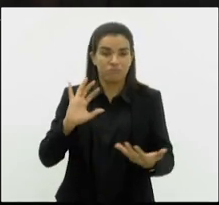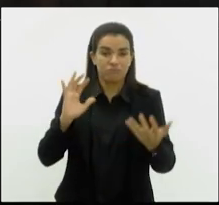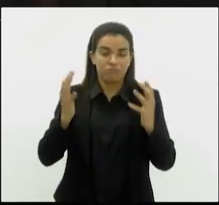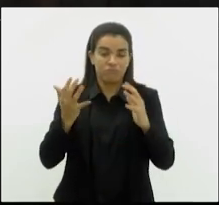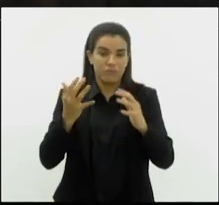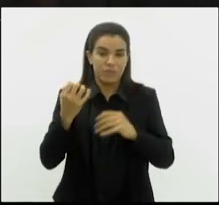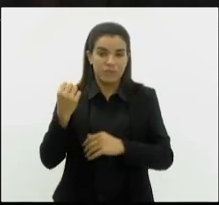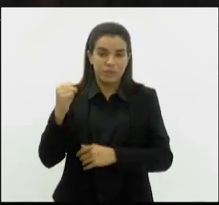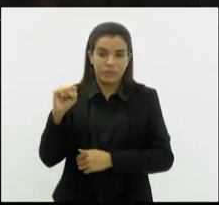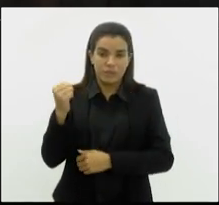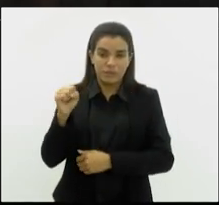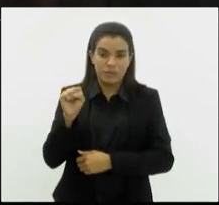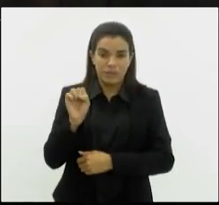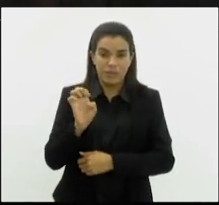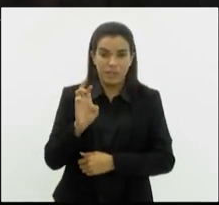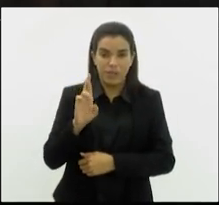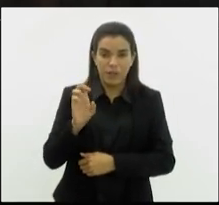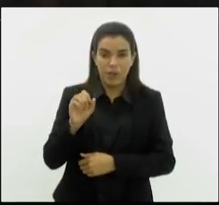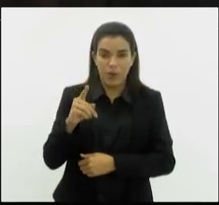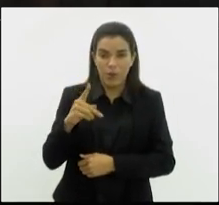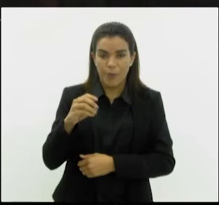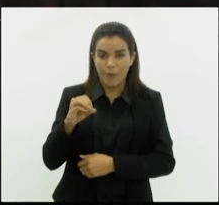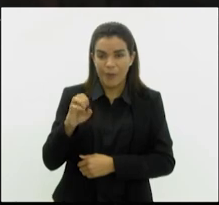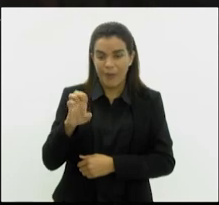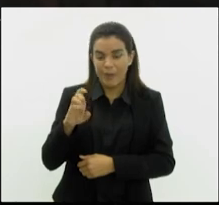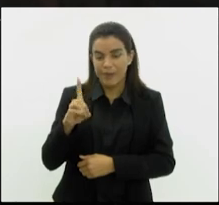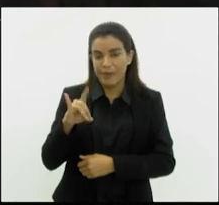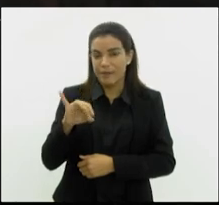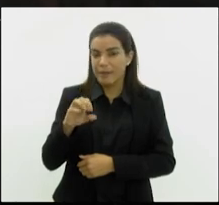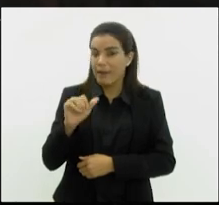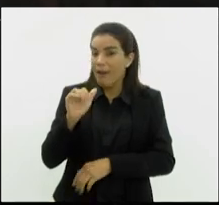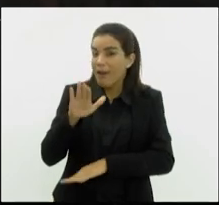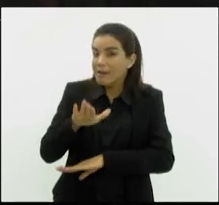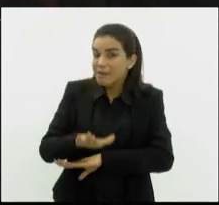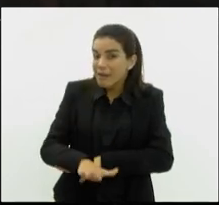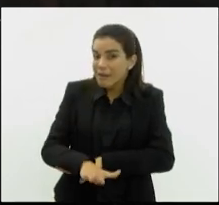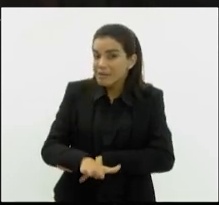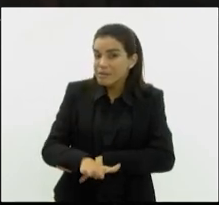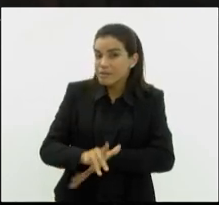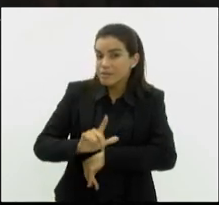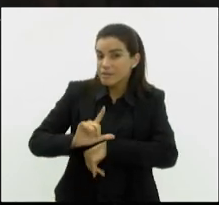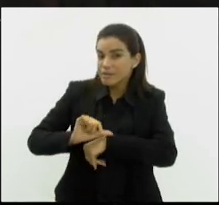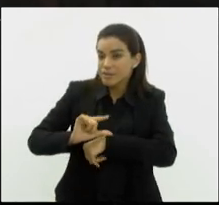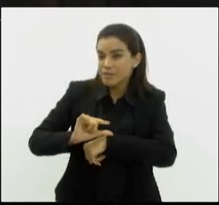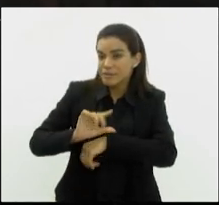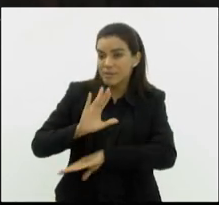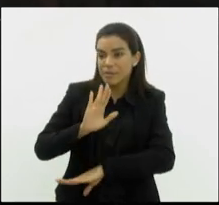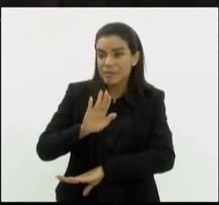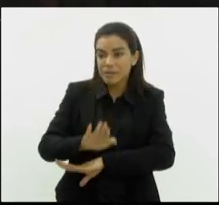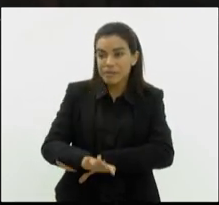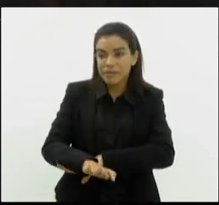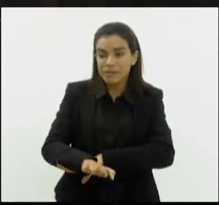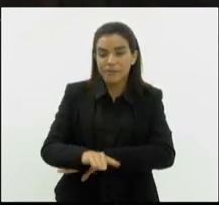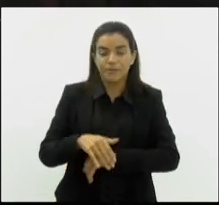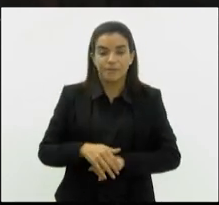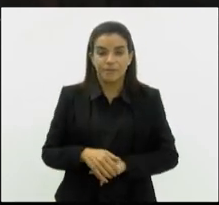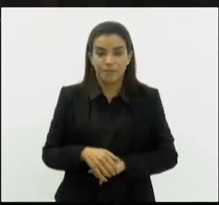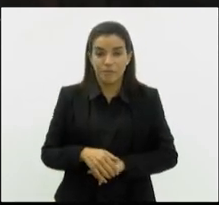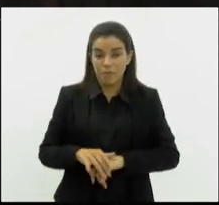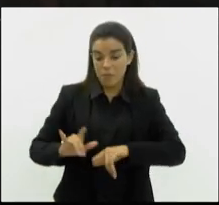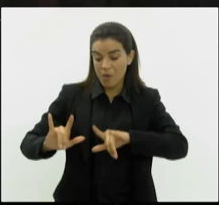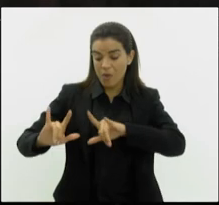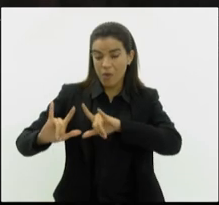em Seropédica. Faço questão de dizer, no meio da tarde. E os milicianos